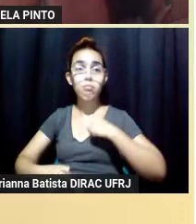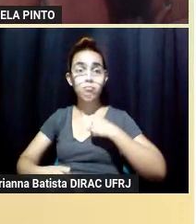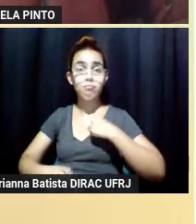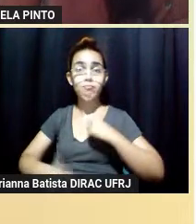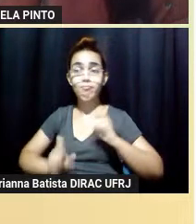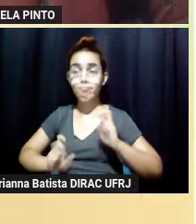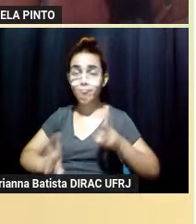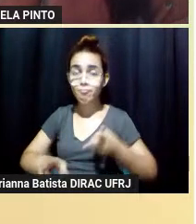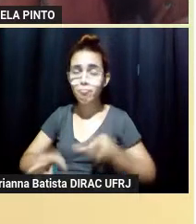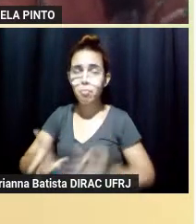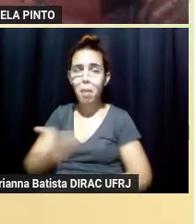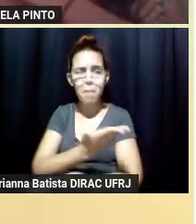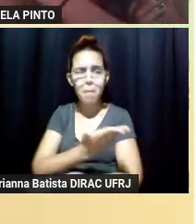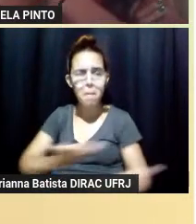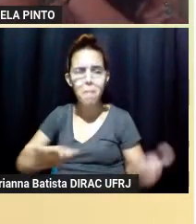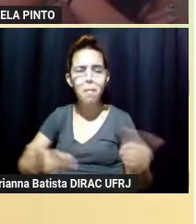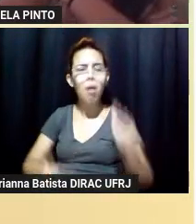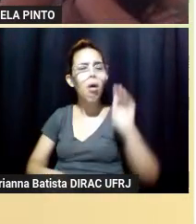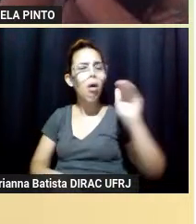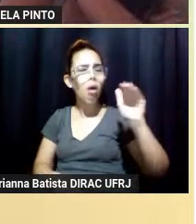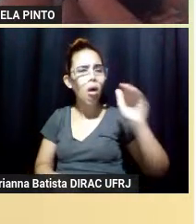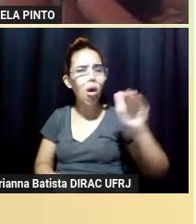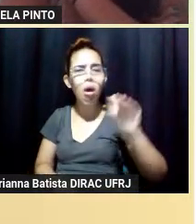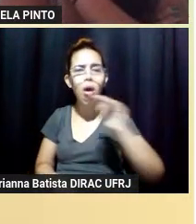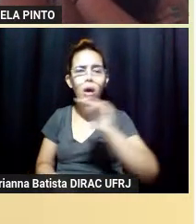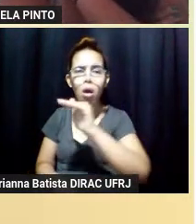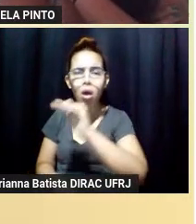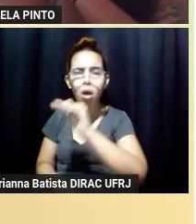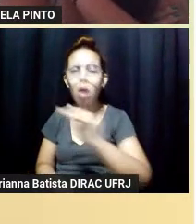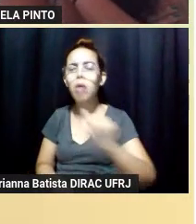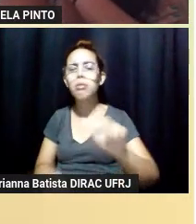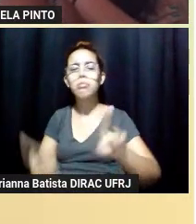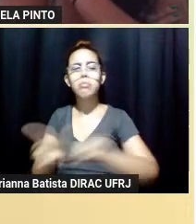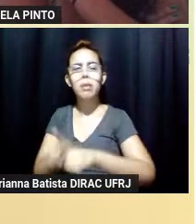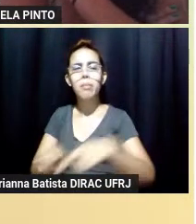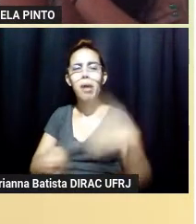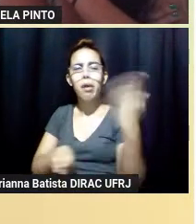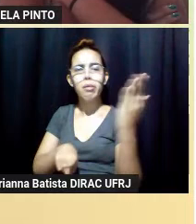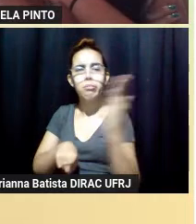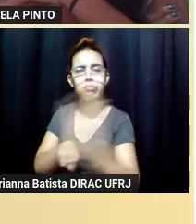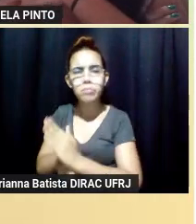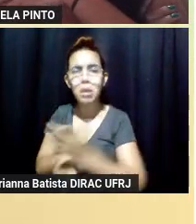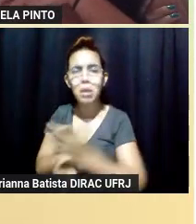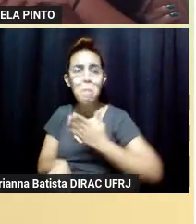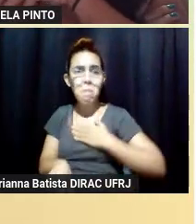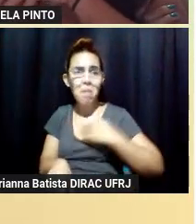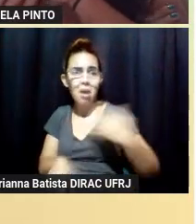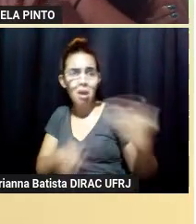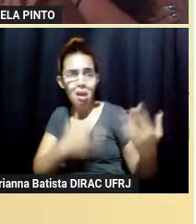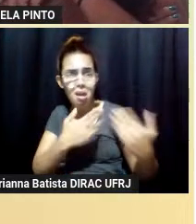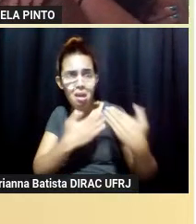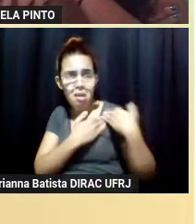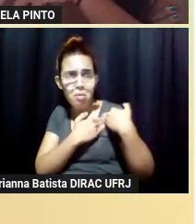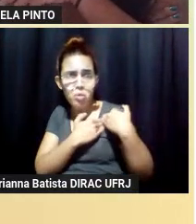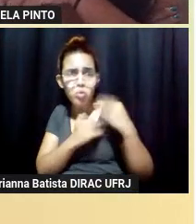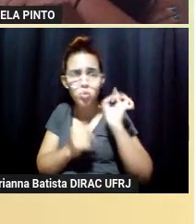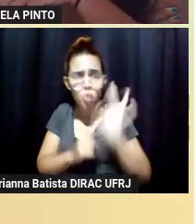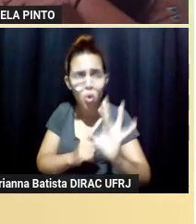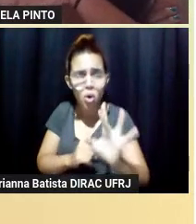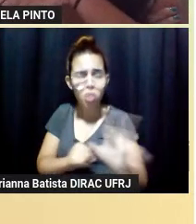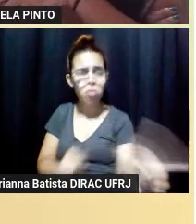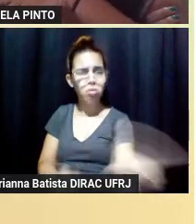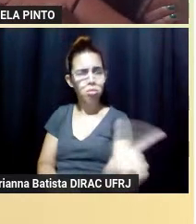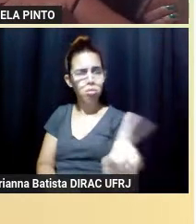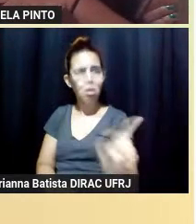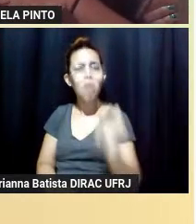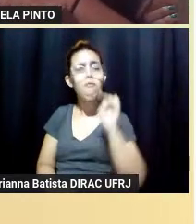nunca assumi só para mim, nunca tomei como sendo só minhas essas responsabilidades do cuidado com as